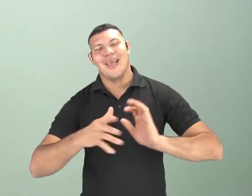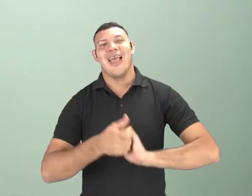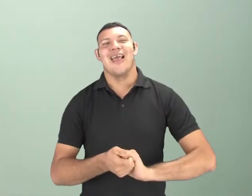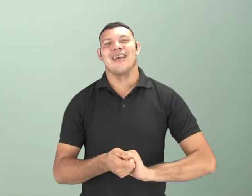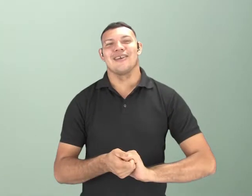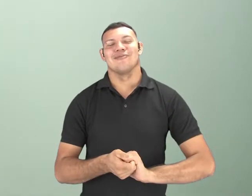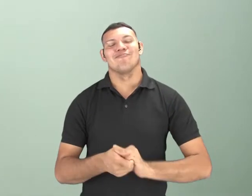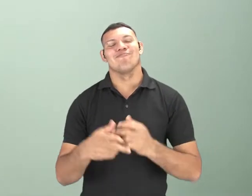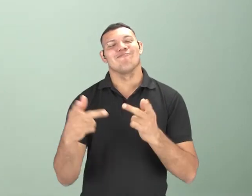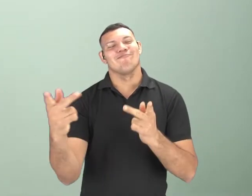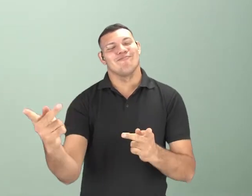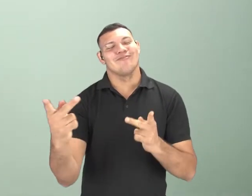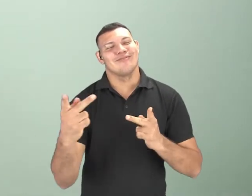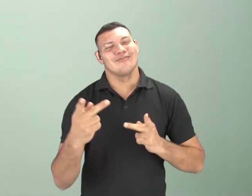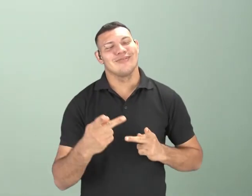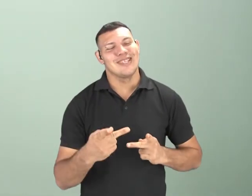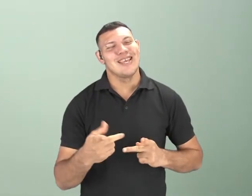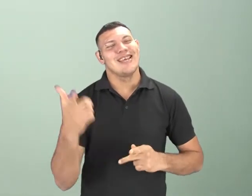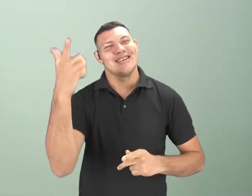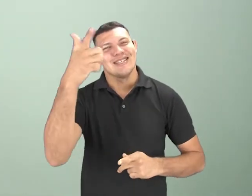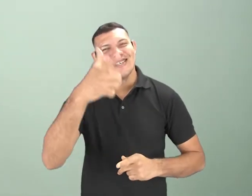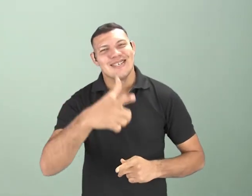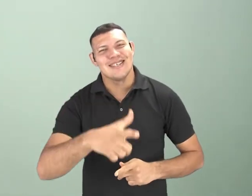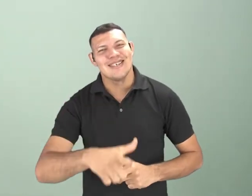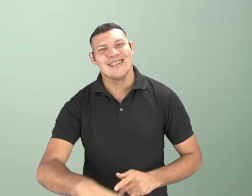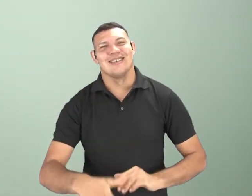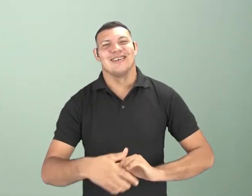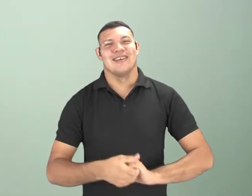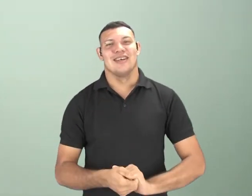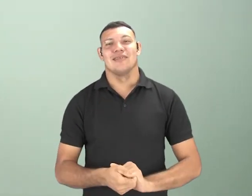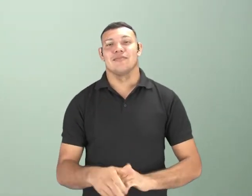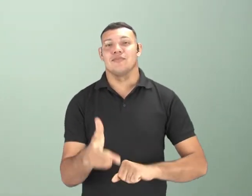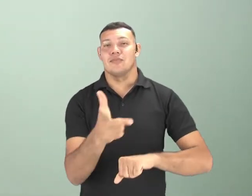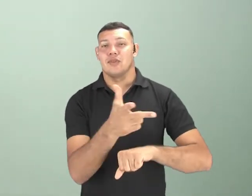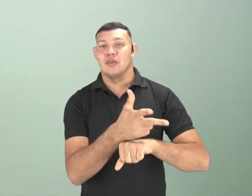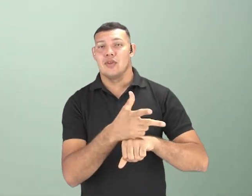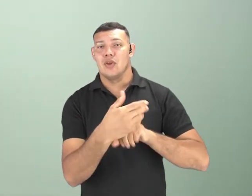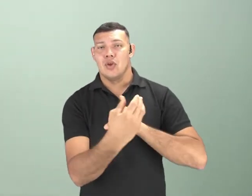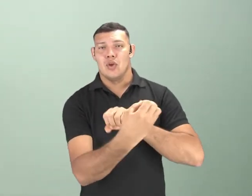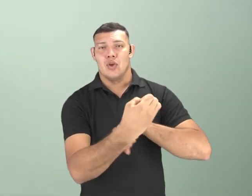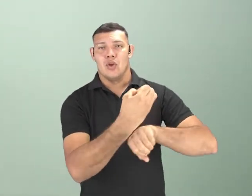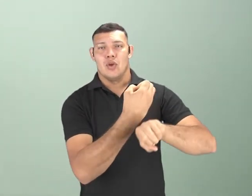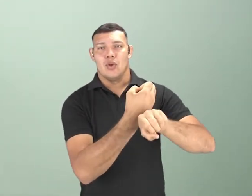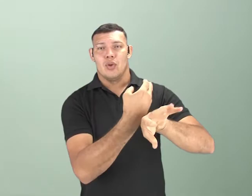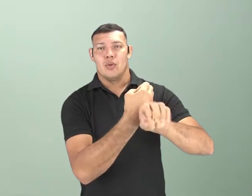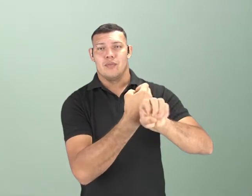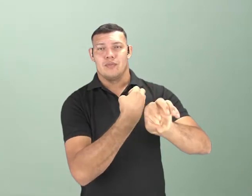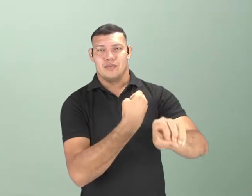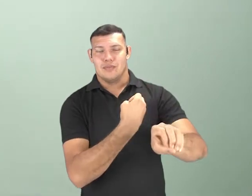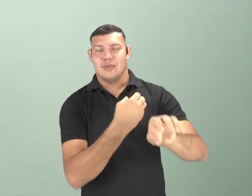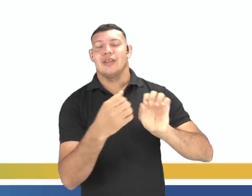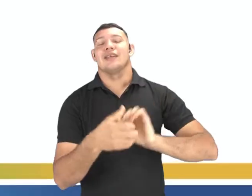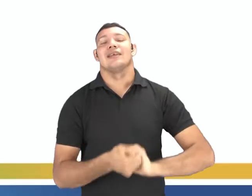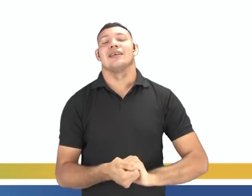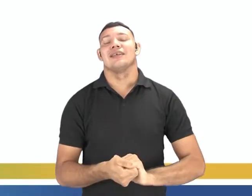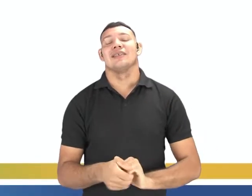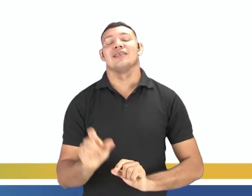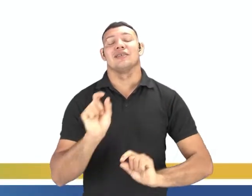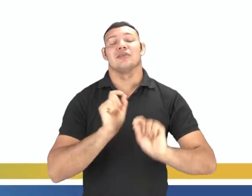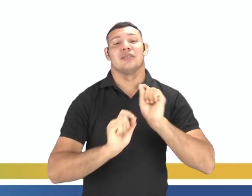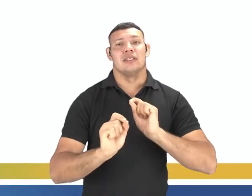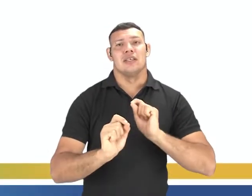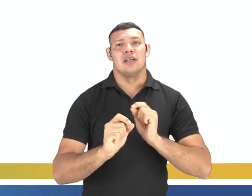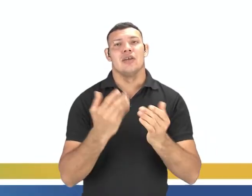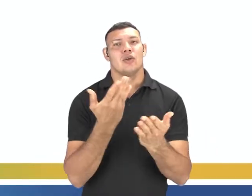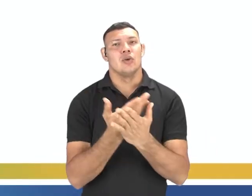Estamos aqui mais uma vez com a nossa teleaula e dessa vez nós vamos trabalhar as palavras homônimas e